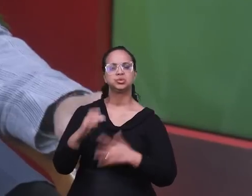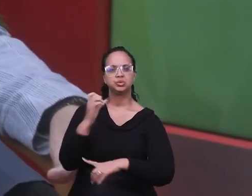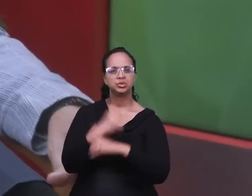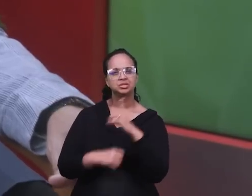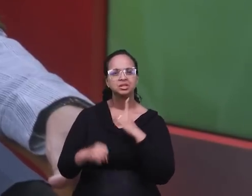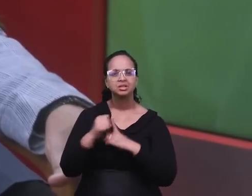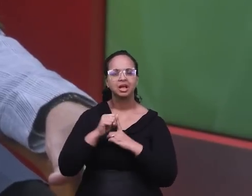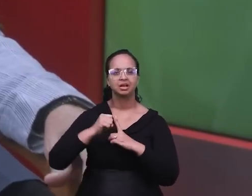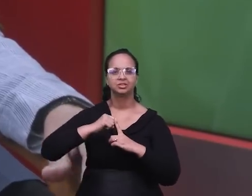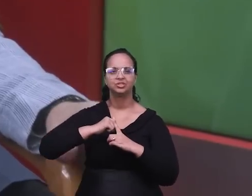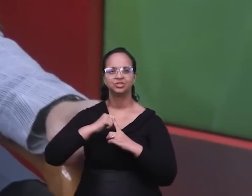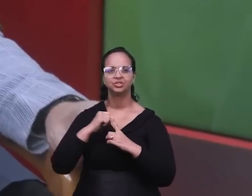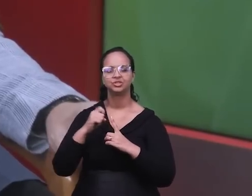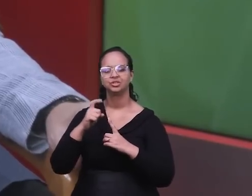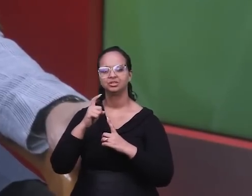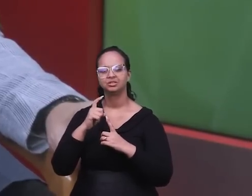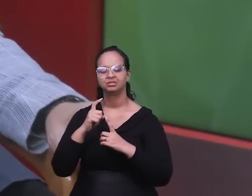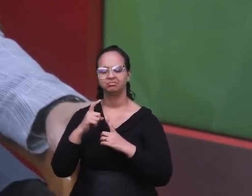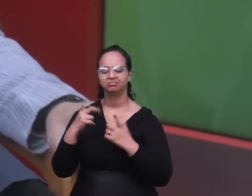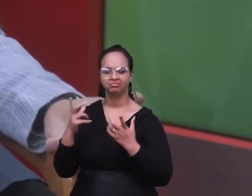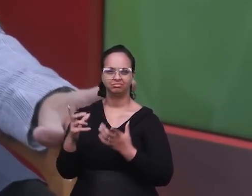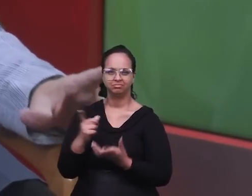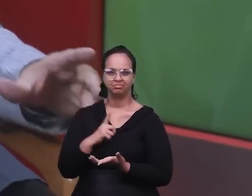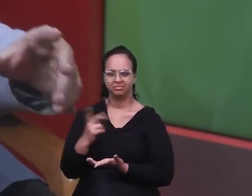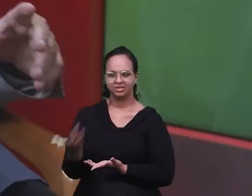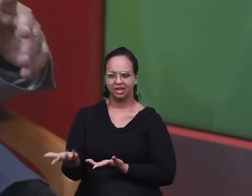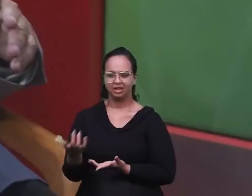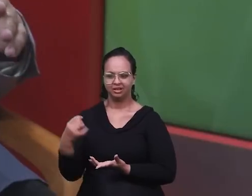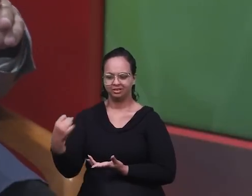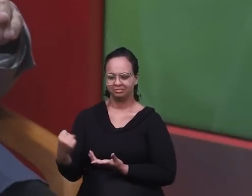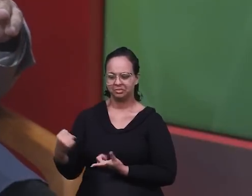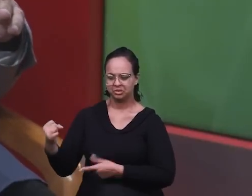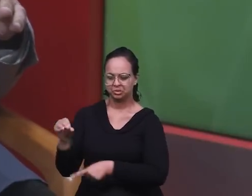sociedade agropastoril. E